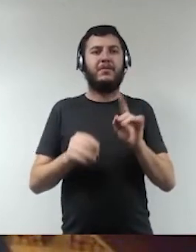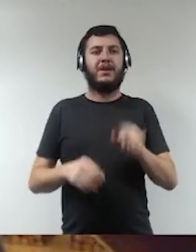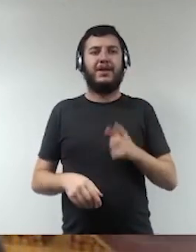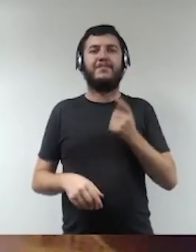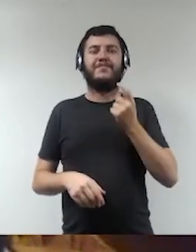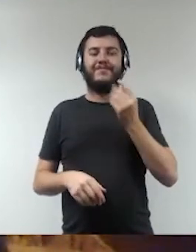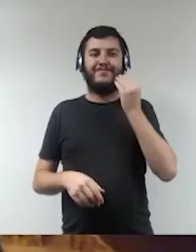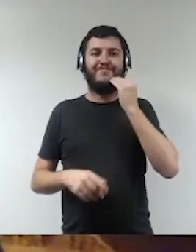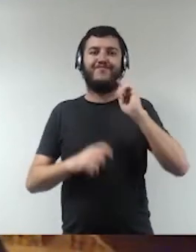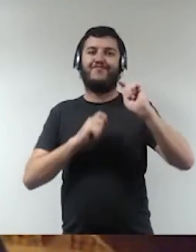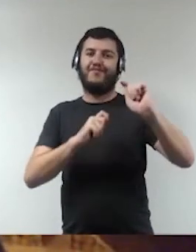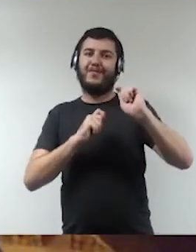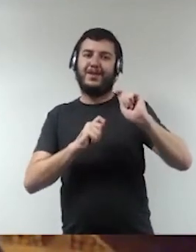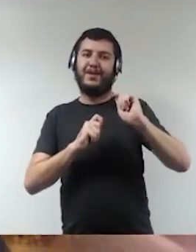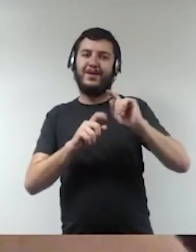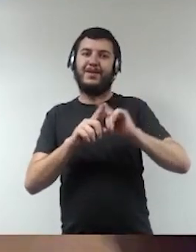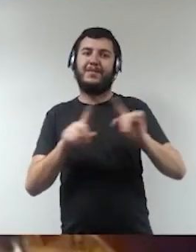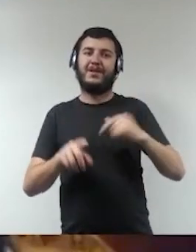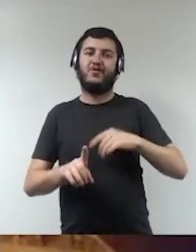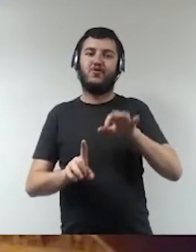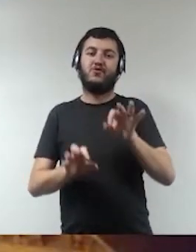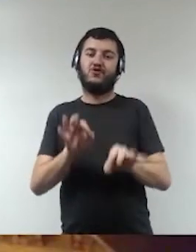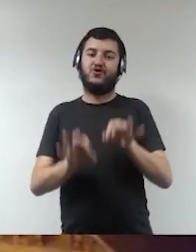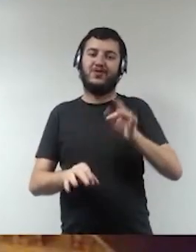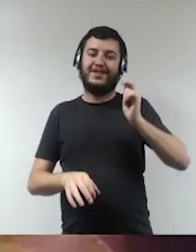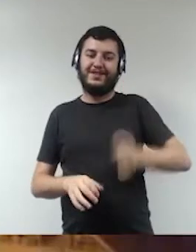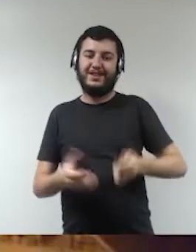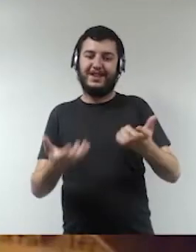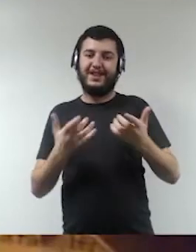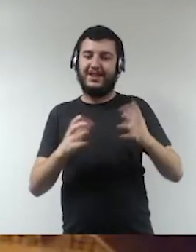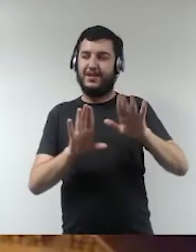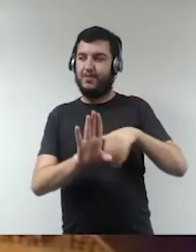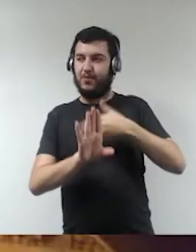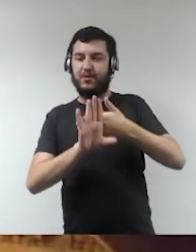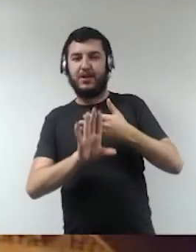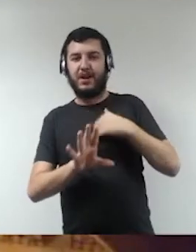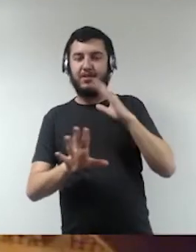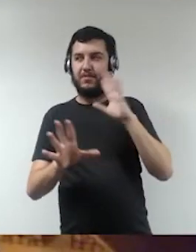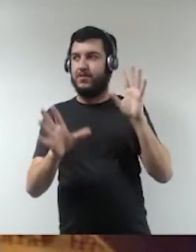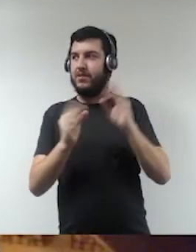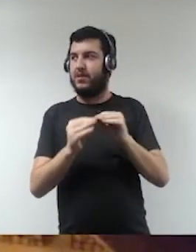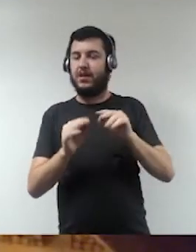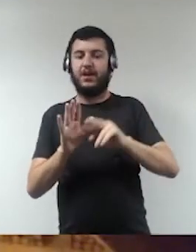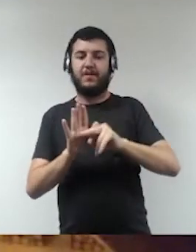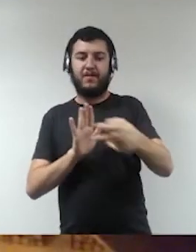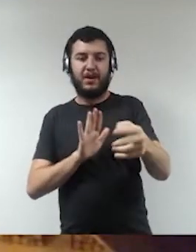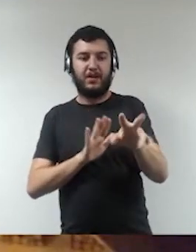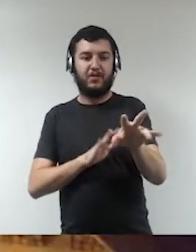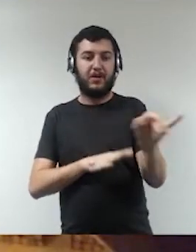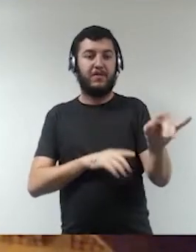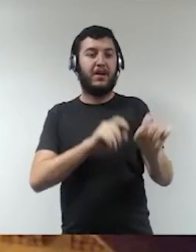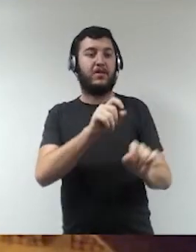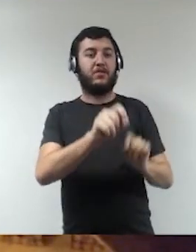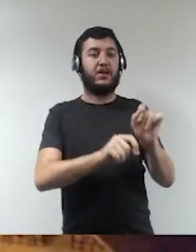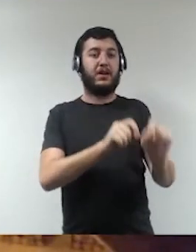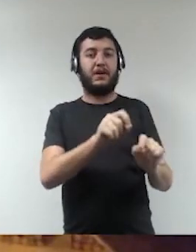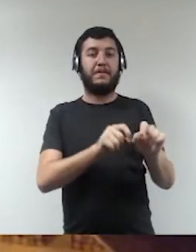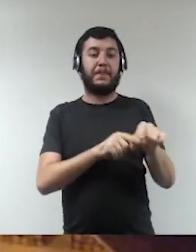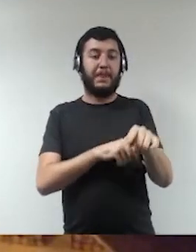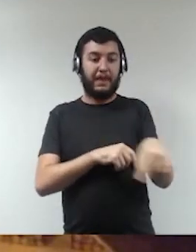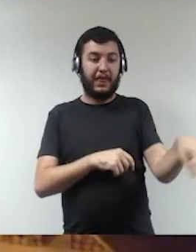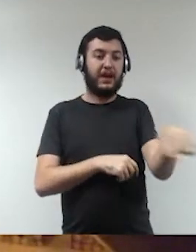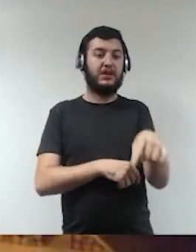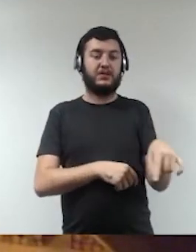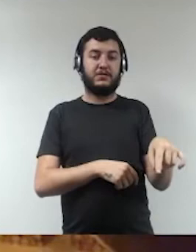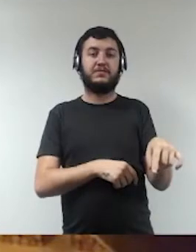Agora, ele precisa olhar um outro lado, ele precisa entender que é um efeito em cascata que vai gerar repercussão nesse mercado. E